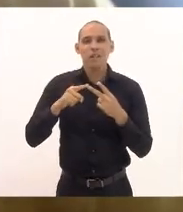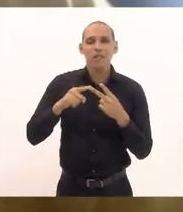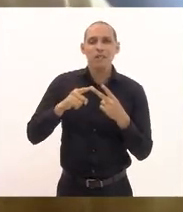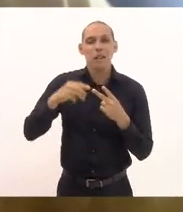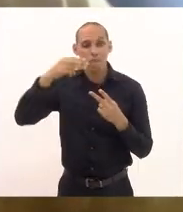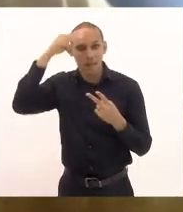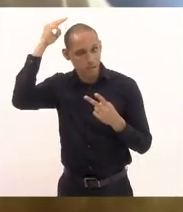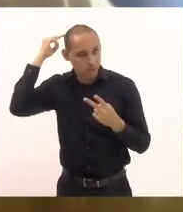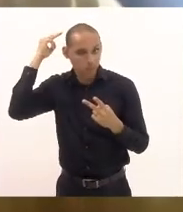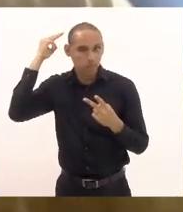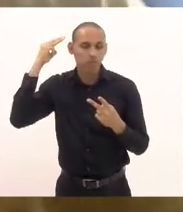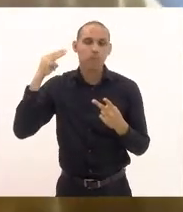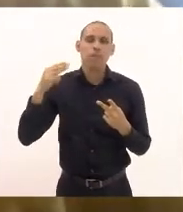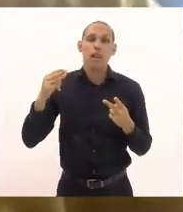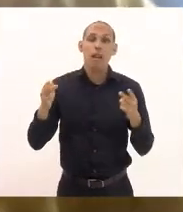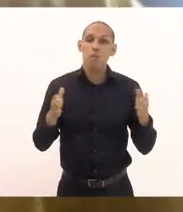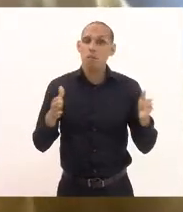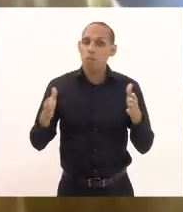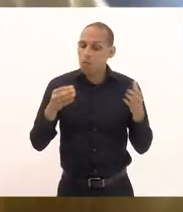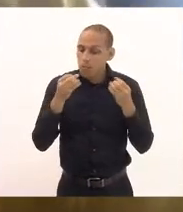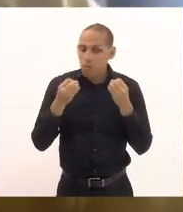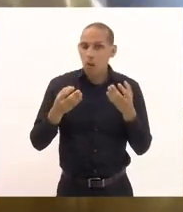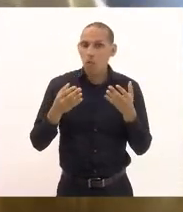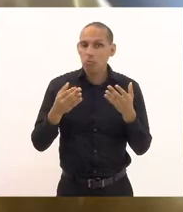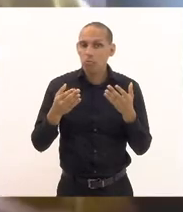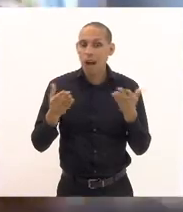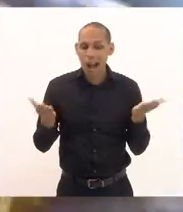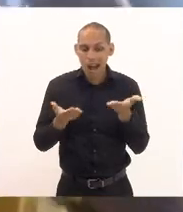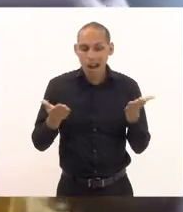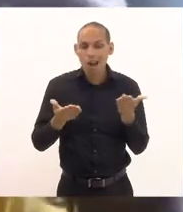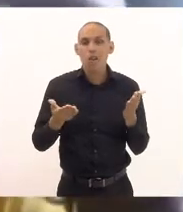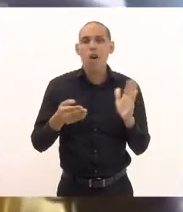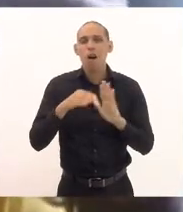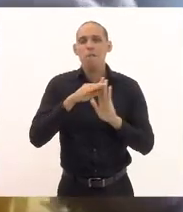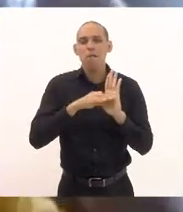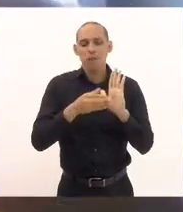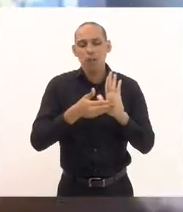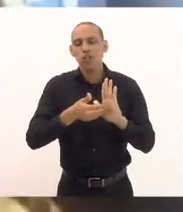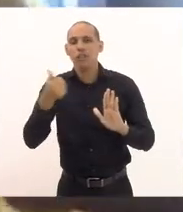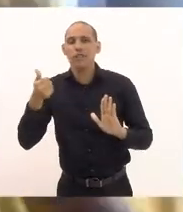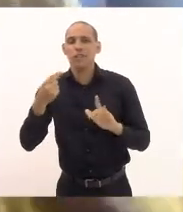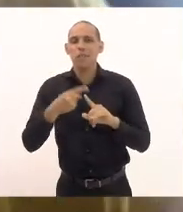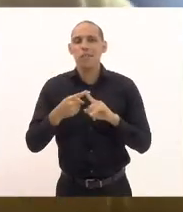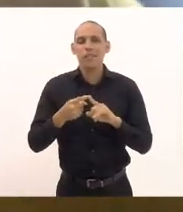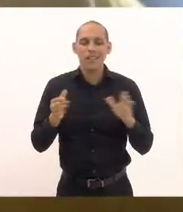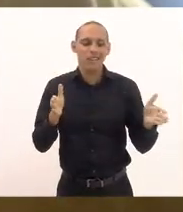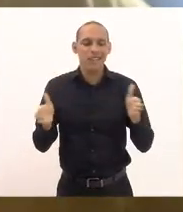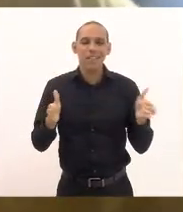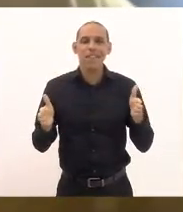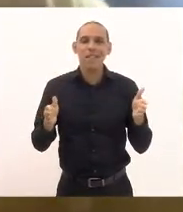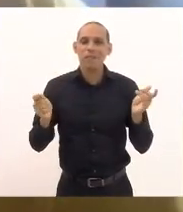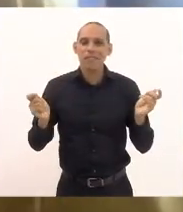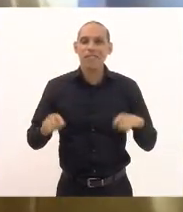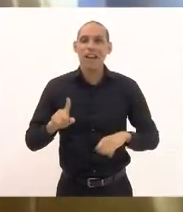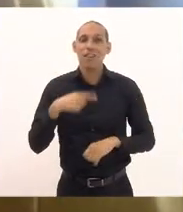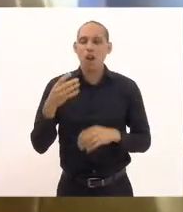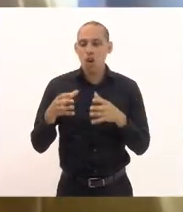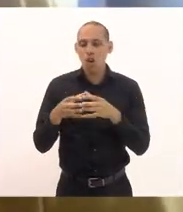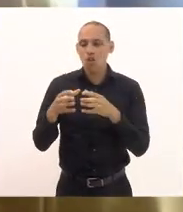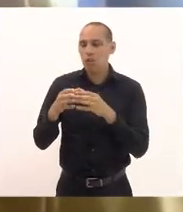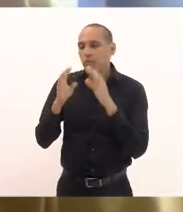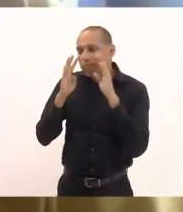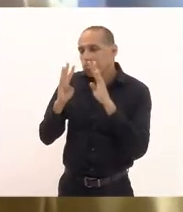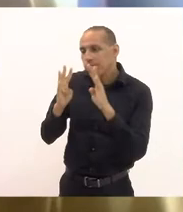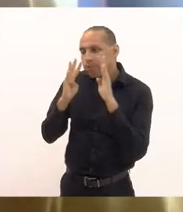bom momento ele sai de pauta, porque dá tempo para até ouvirmos o próprio Conselho